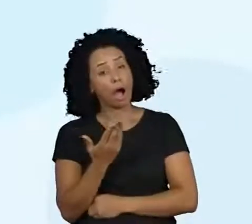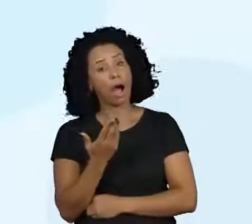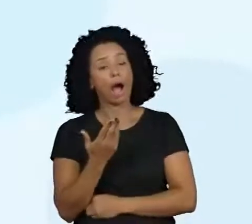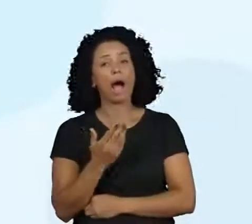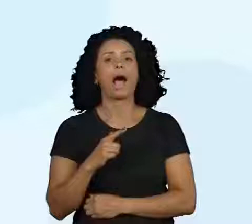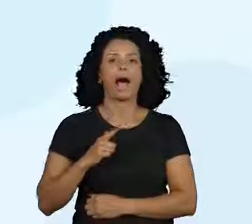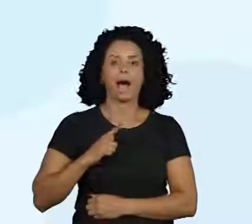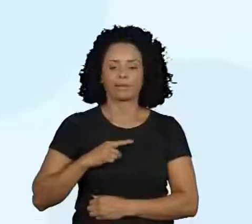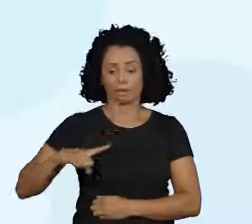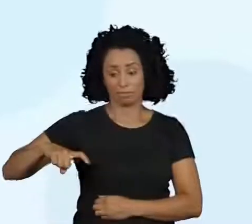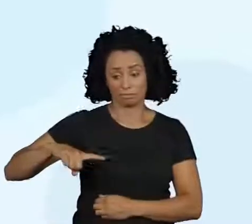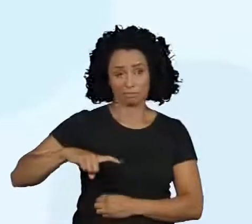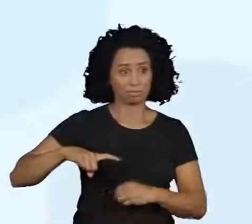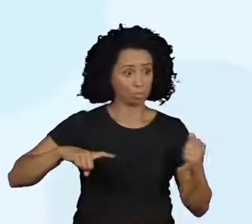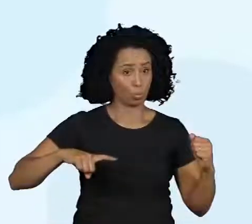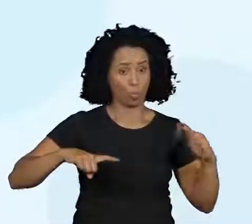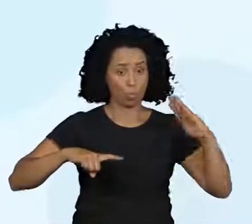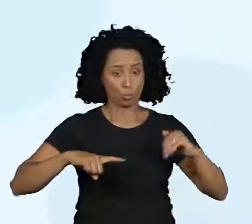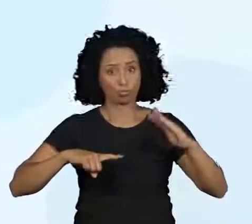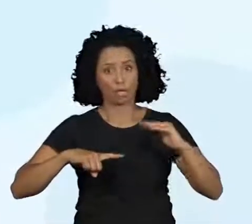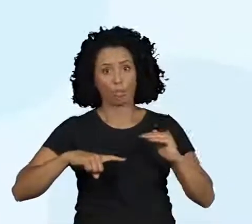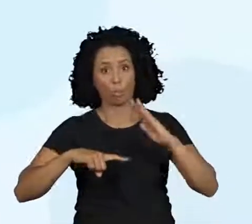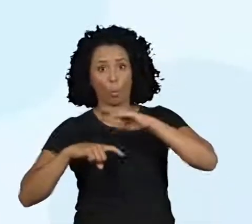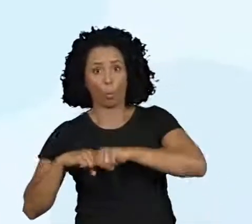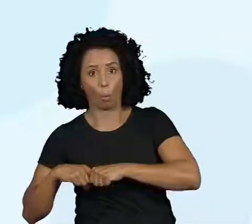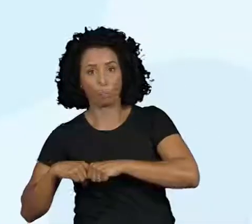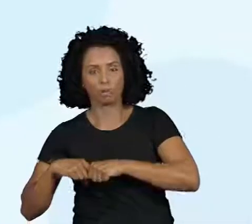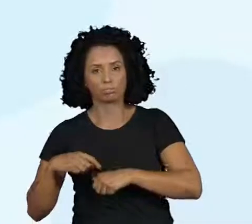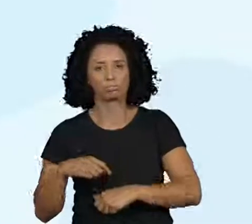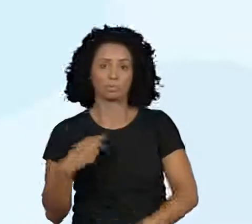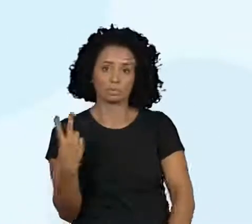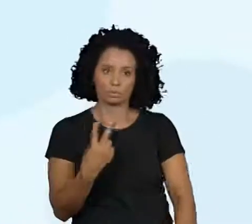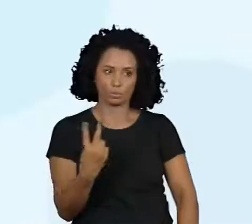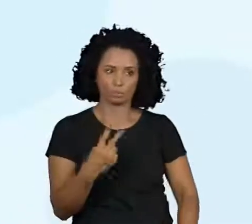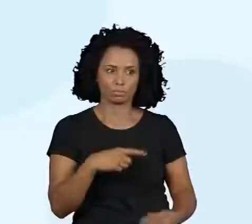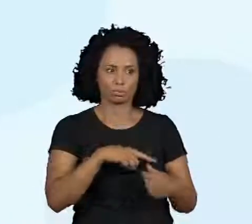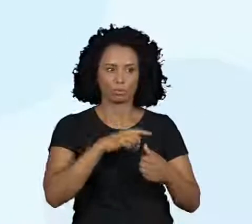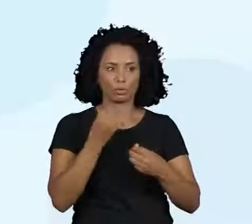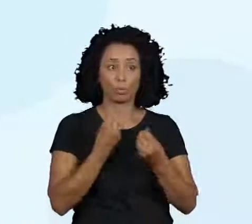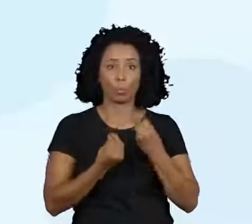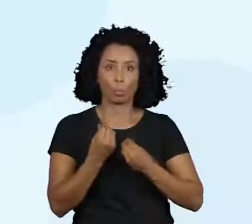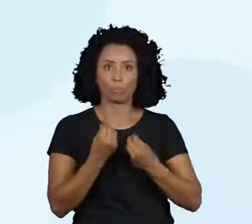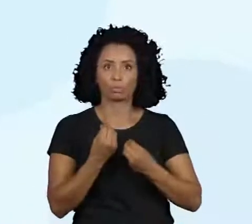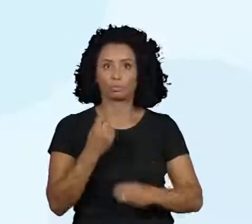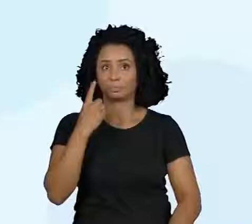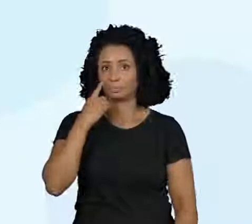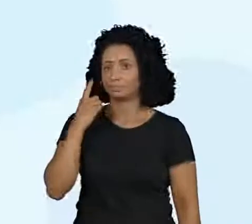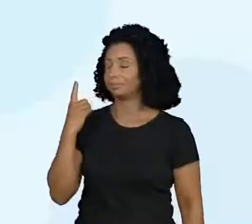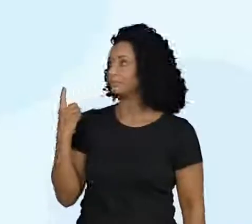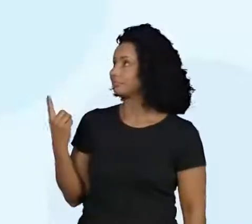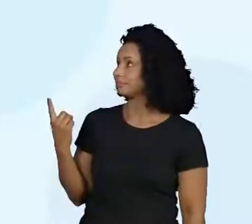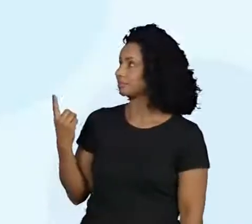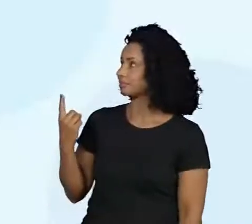lugar, não é? Então, ele é um consumidor secundário. Olha que interessante.